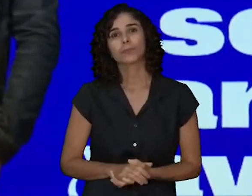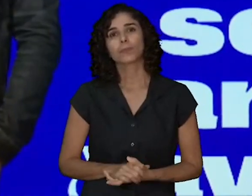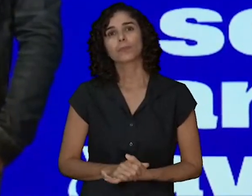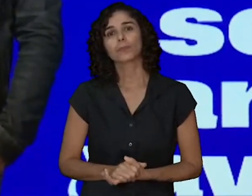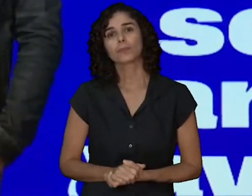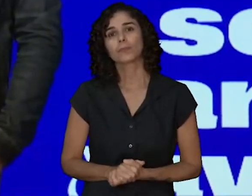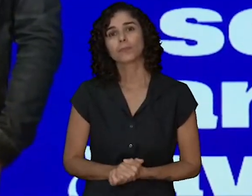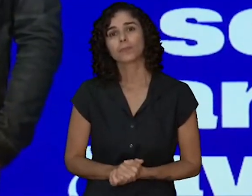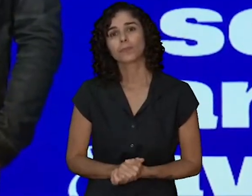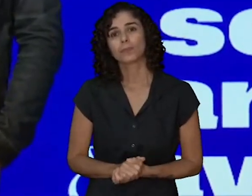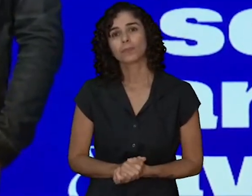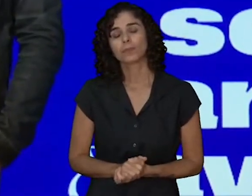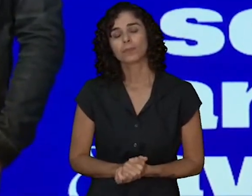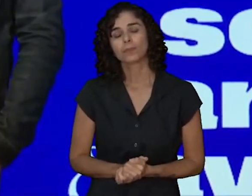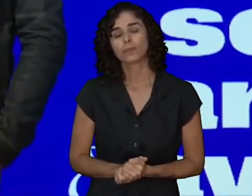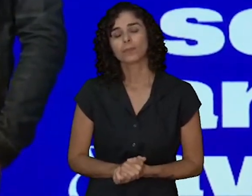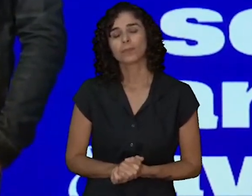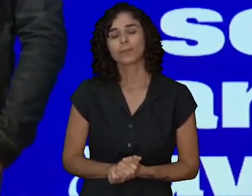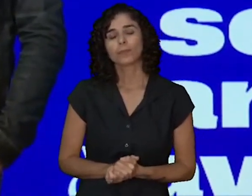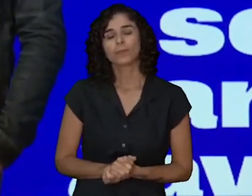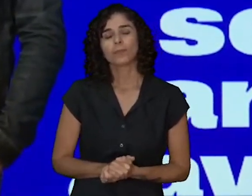eu entendo da parte do Espírito